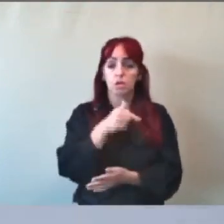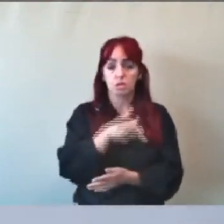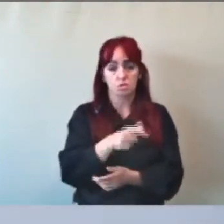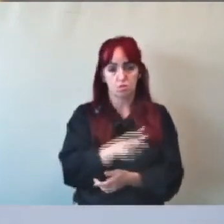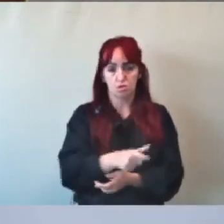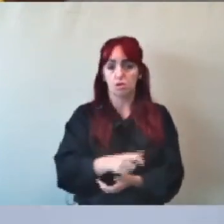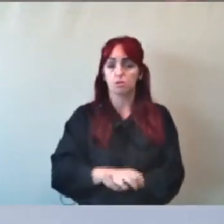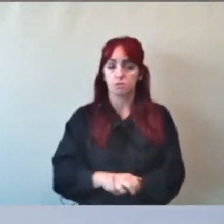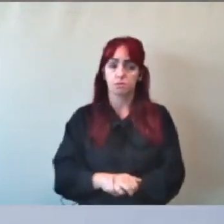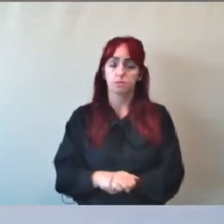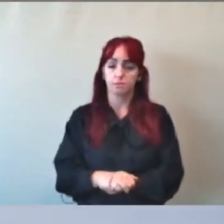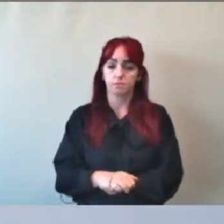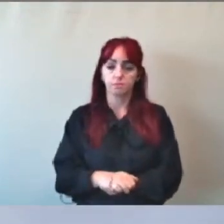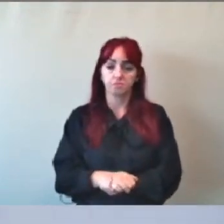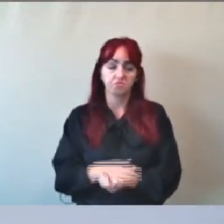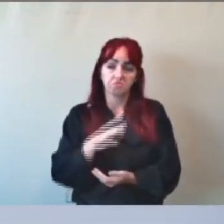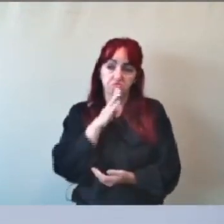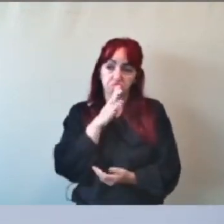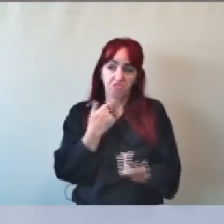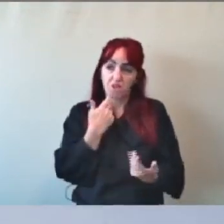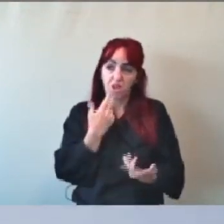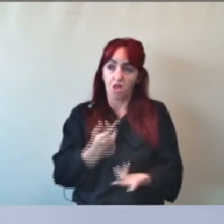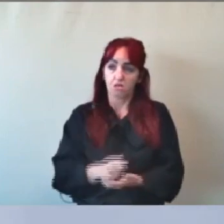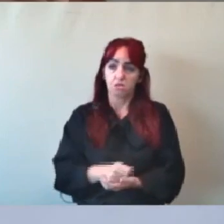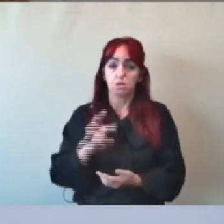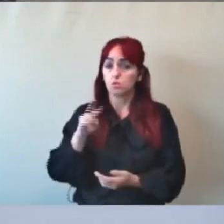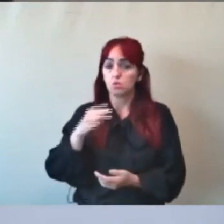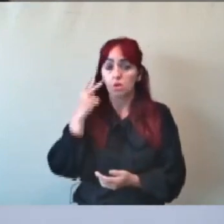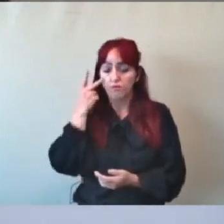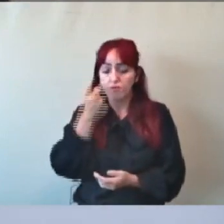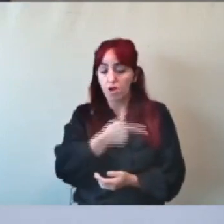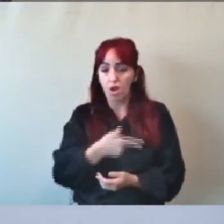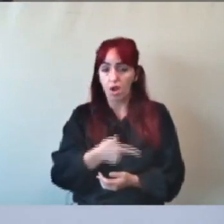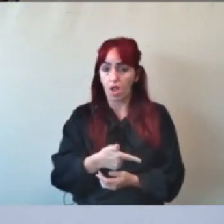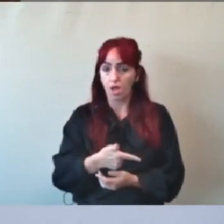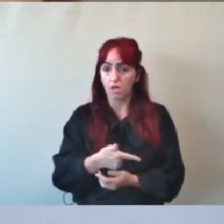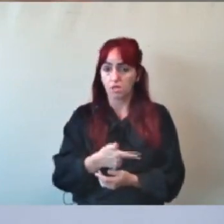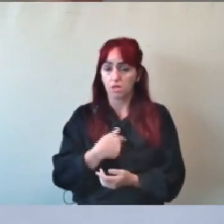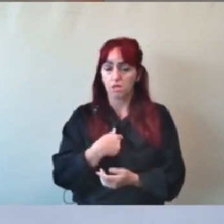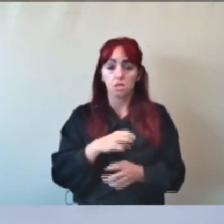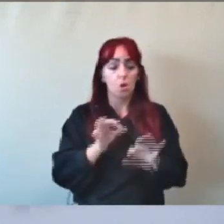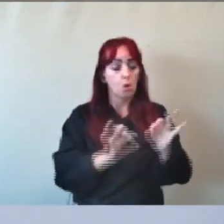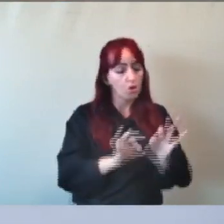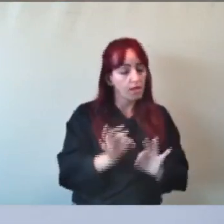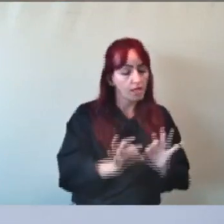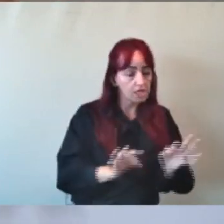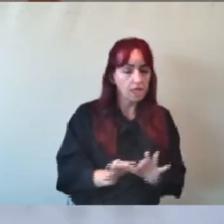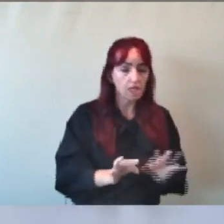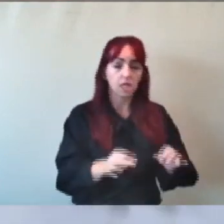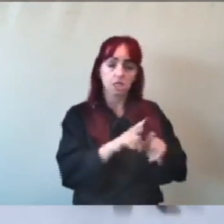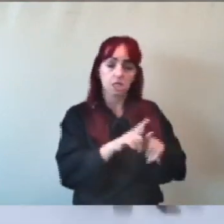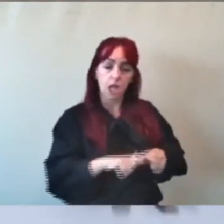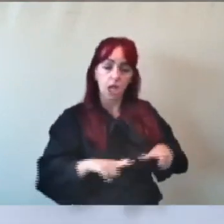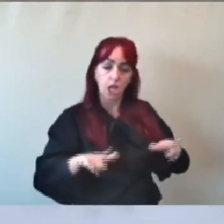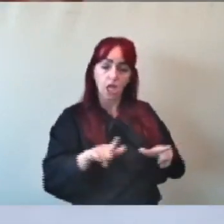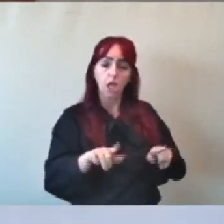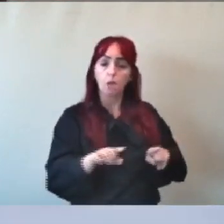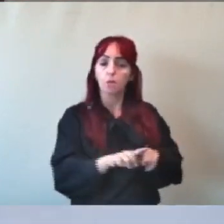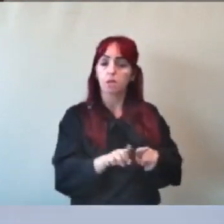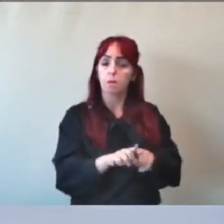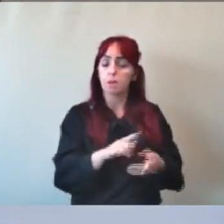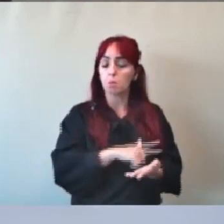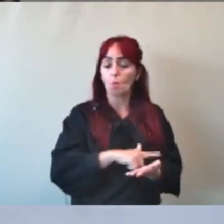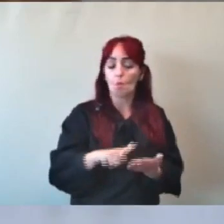Não tem o que falar. Eles nunca foram lá. Ou seja, não recapiam... Não dão assim, aquela assistência tanto para